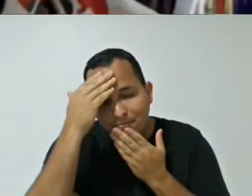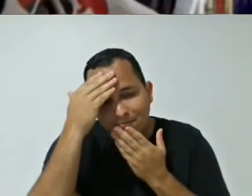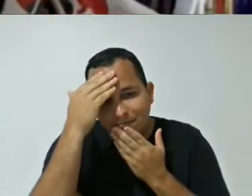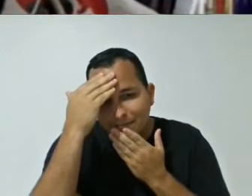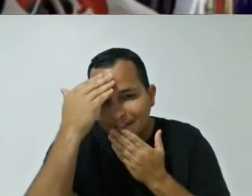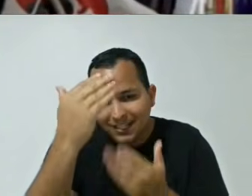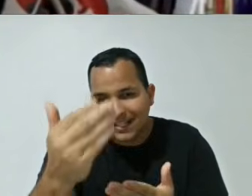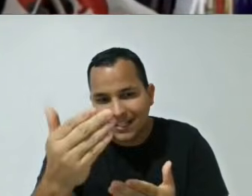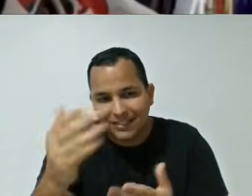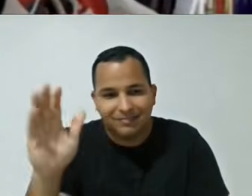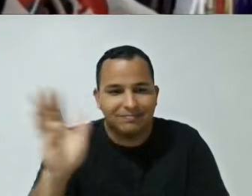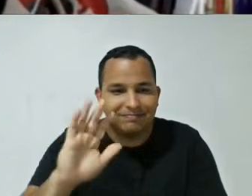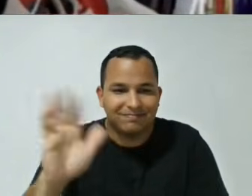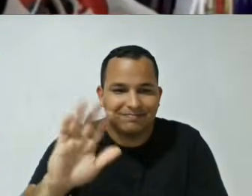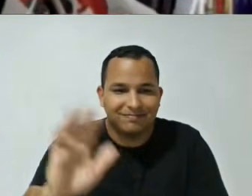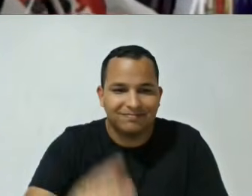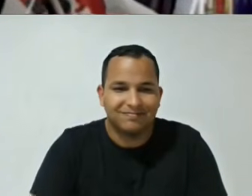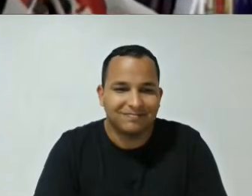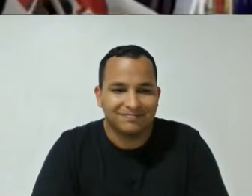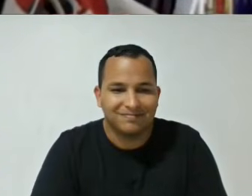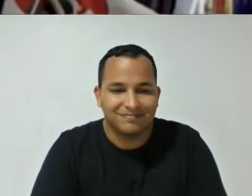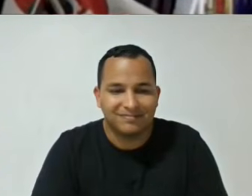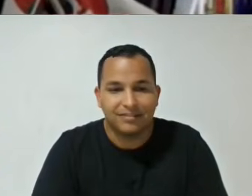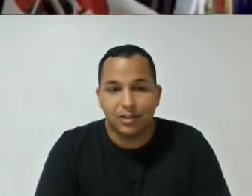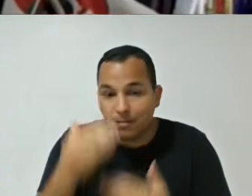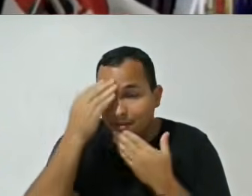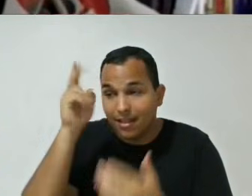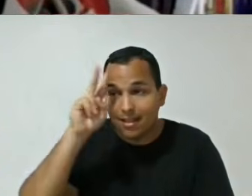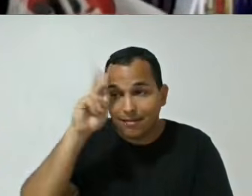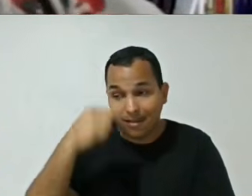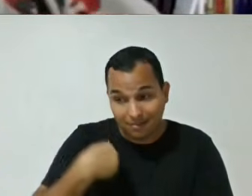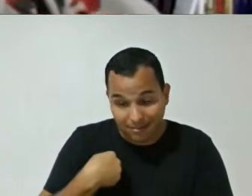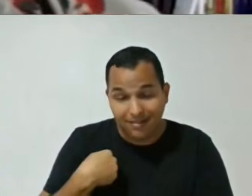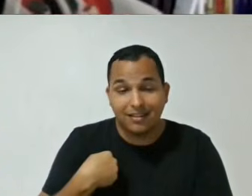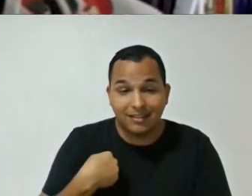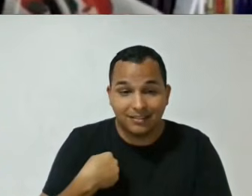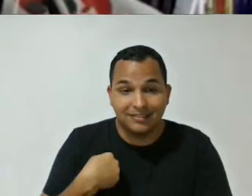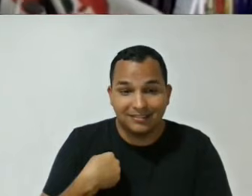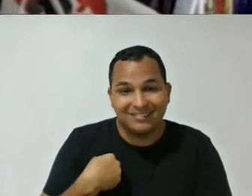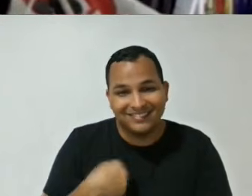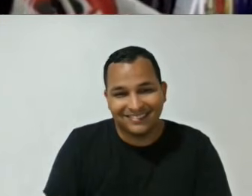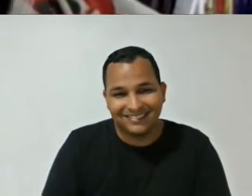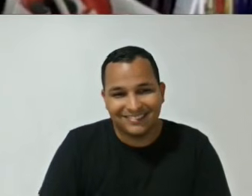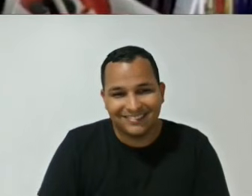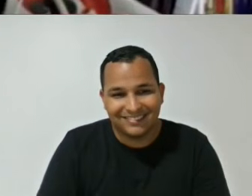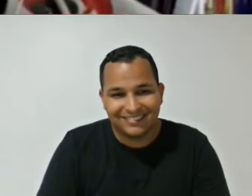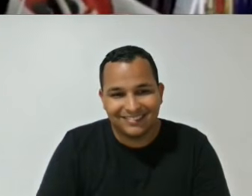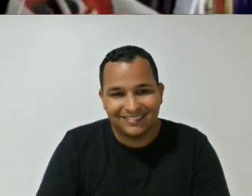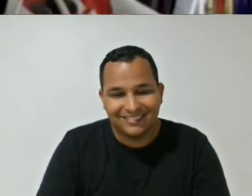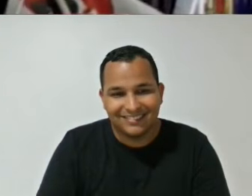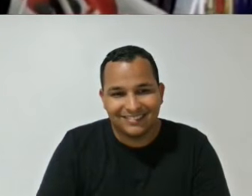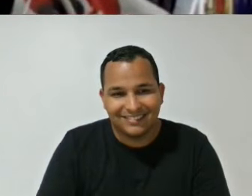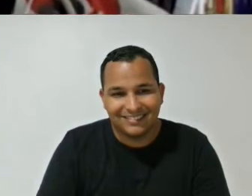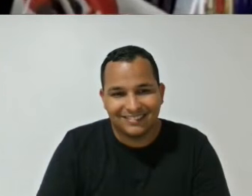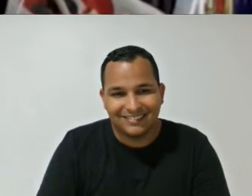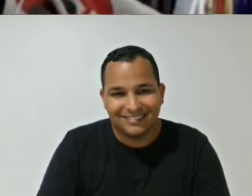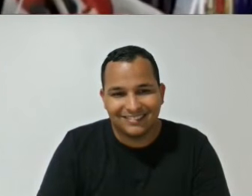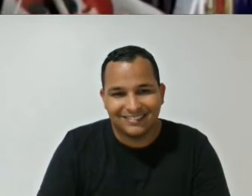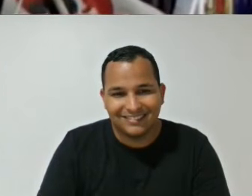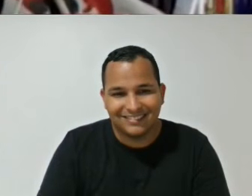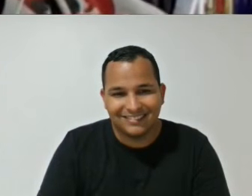para você também, Grace. Pela atenção. E obrigado por ter lembrado de mim, né? Lógico, não podia deixar você de fora, não.